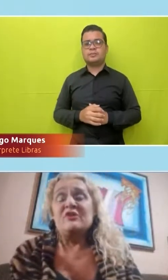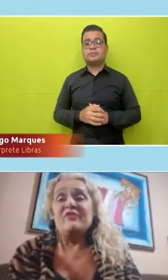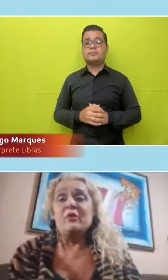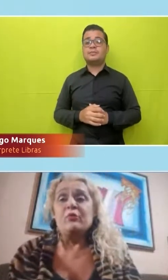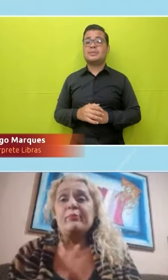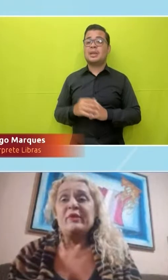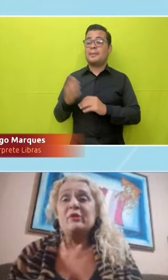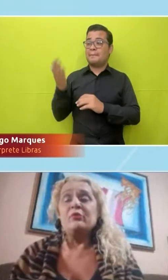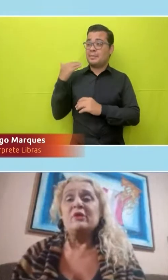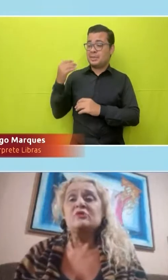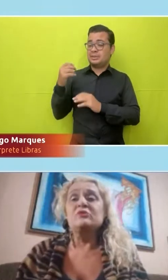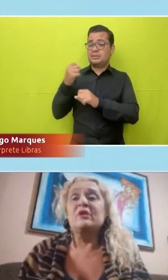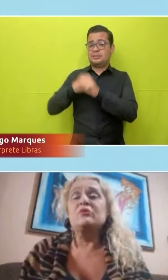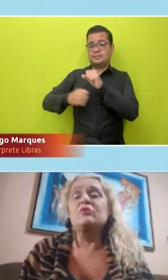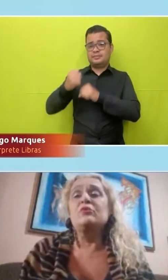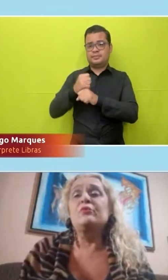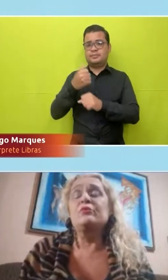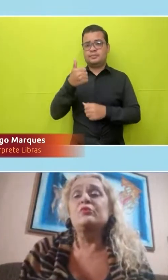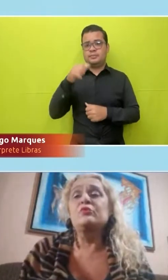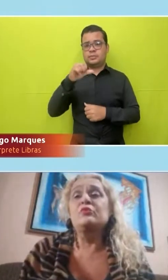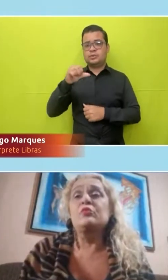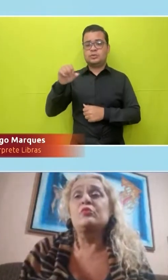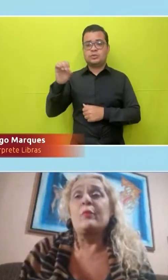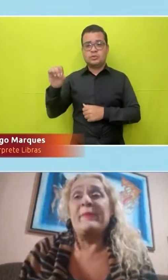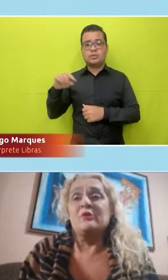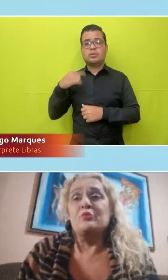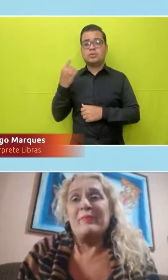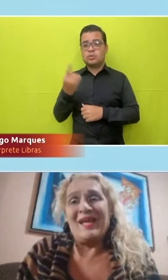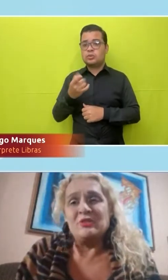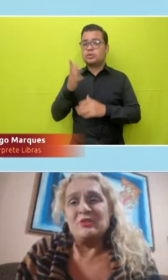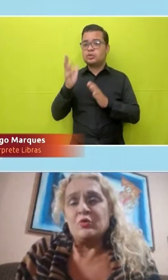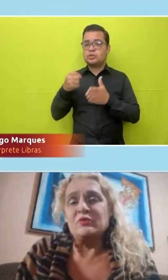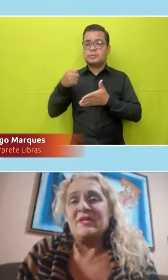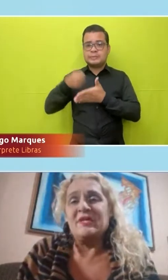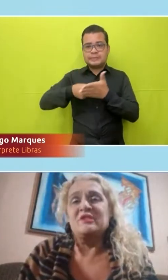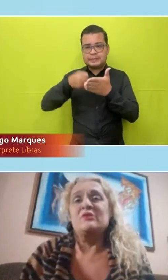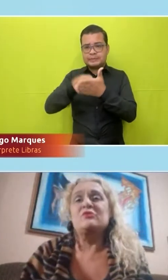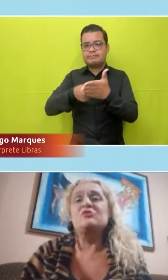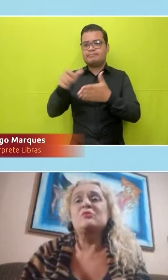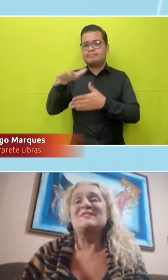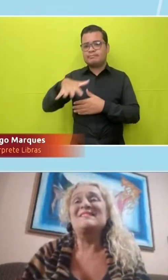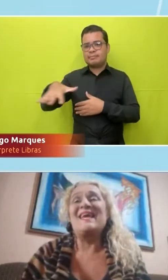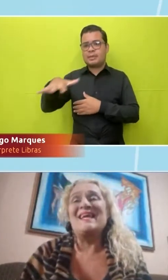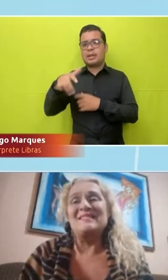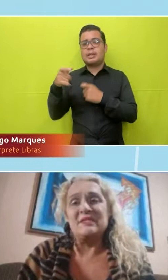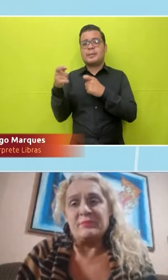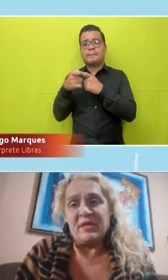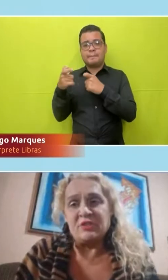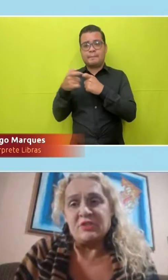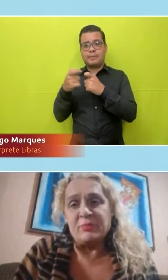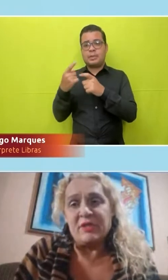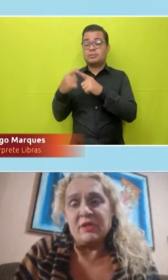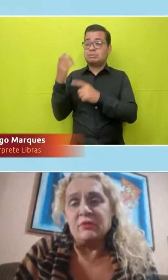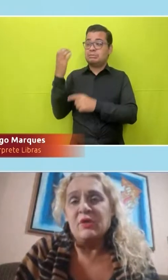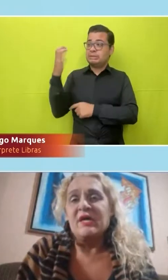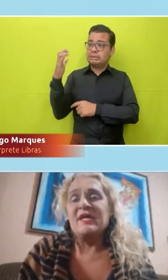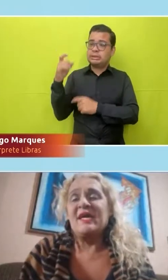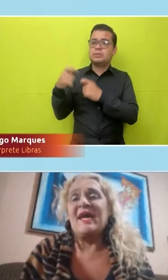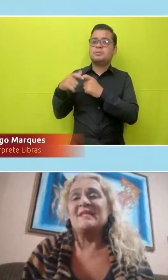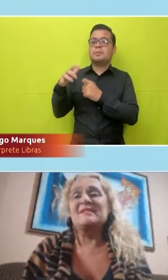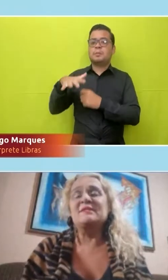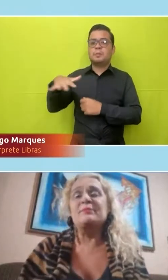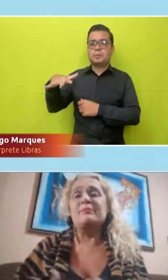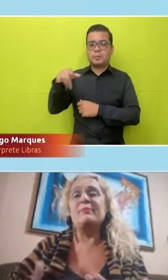gente já vem cumprindo isso dentro de um compêndio médico, ou seja, dentro de umas ciências médicas, explicando